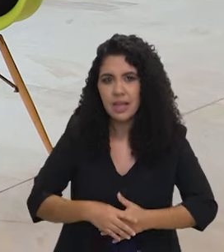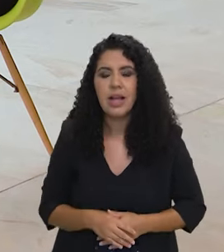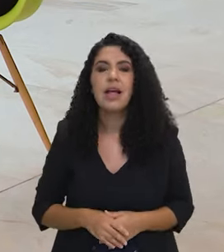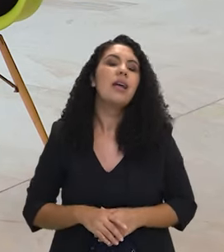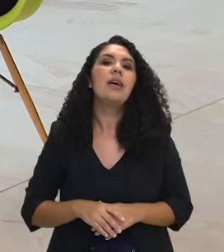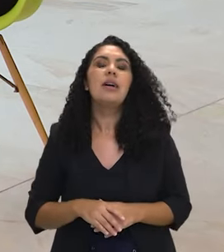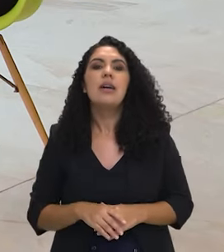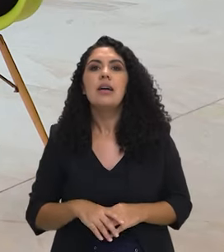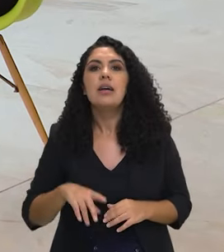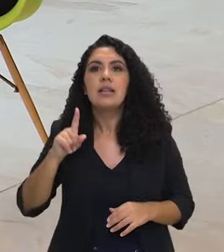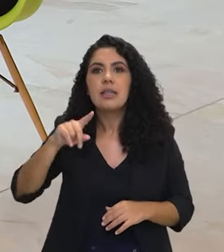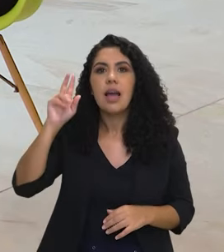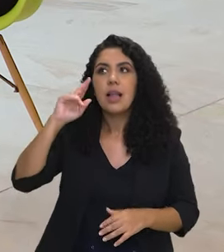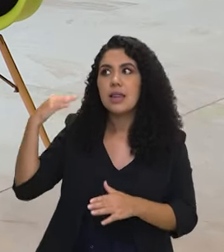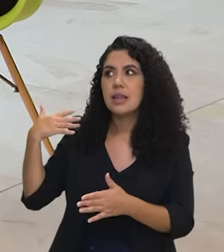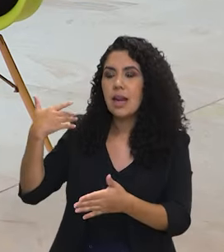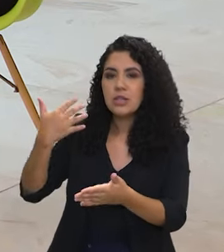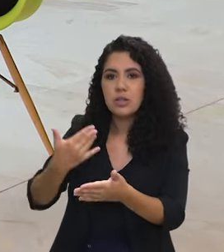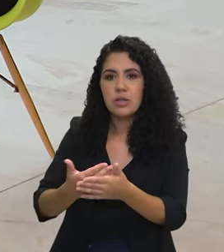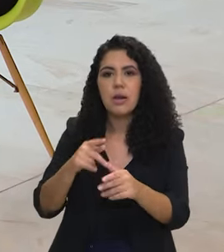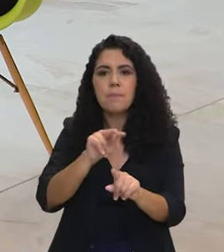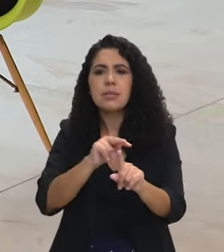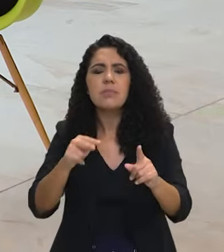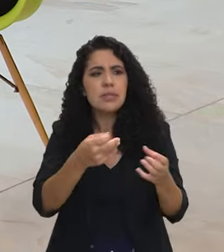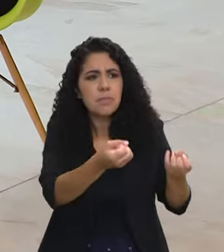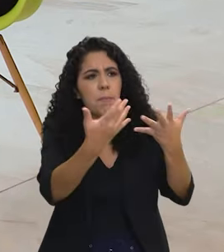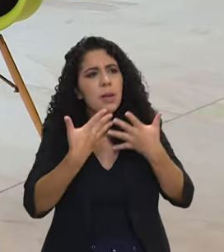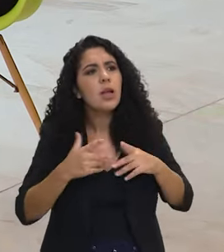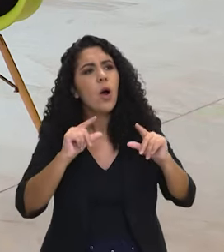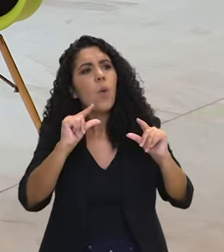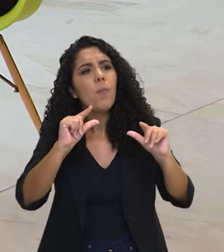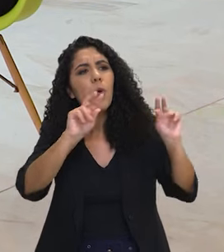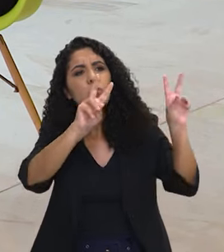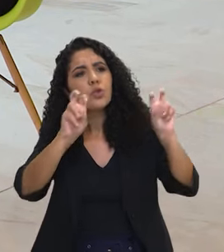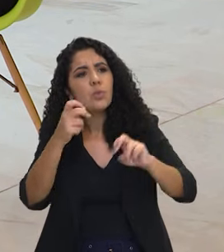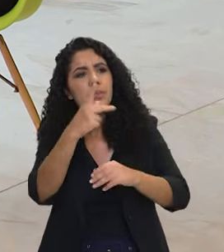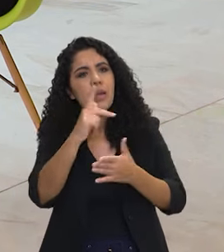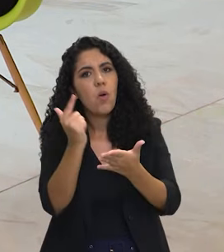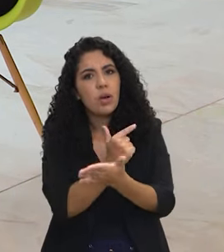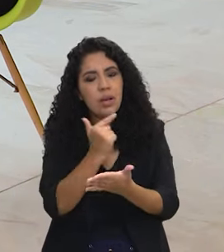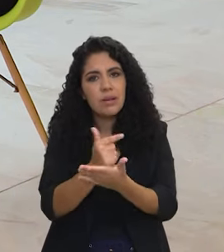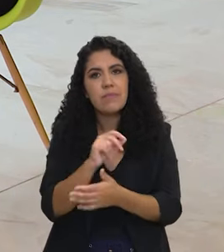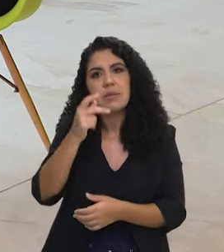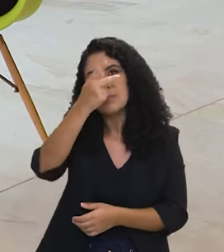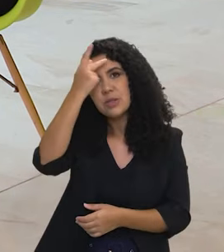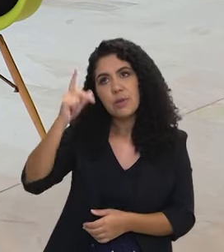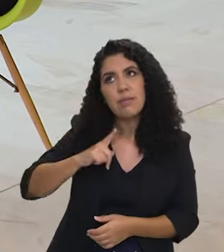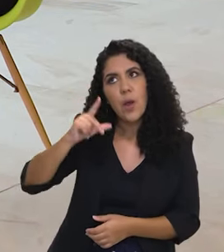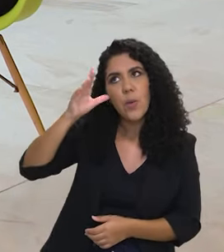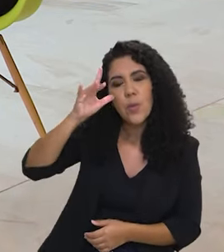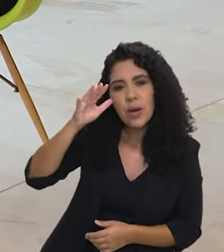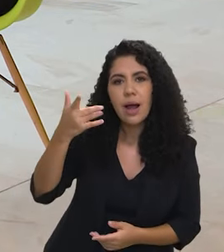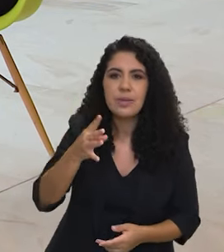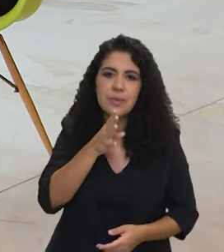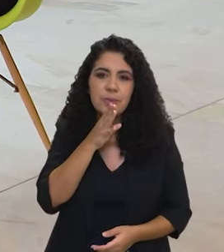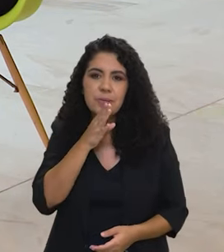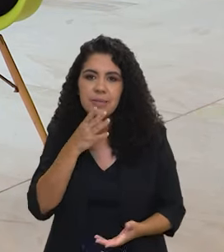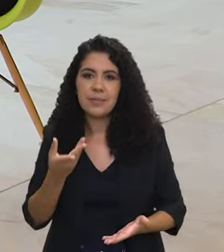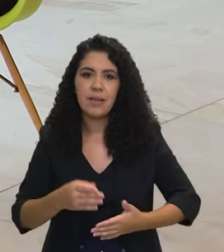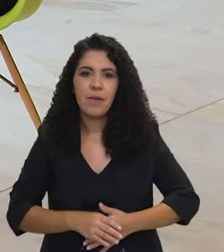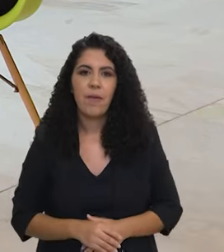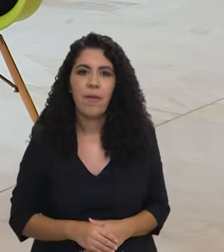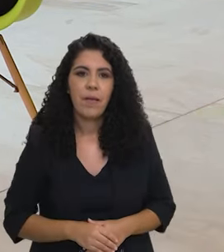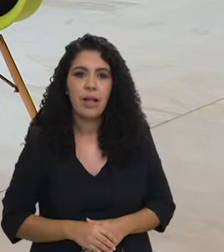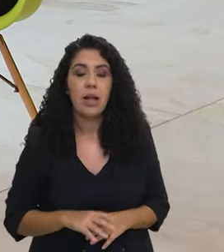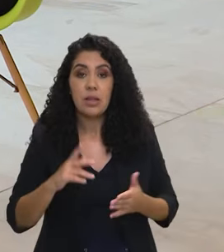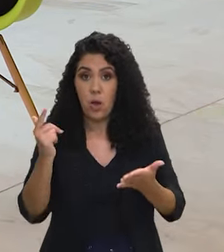Participação Social, Trajetórias e Perspectivas, né? Fala um pouquinho do livro, quem quiser conhecer também, para a gente poder falar sobre